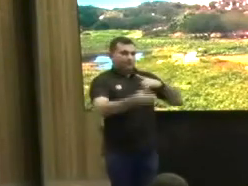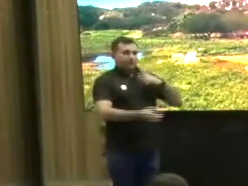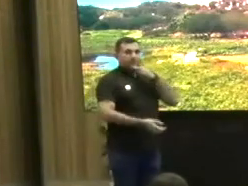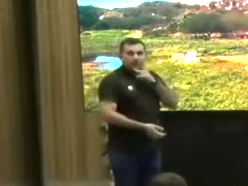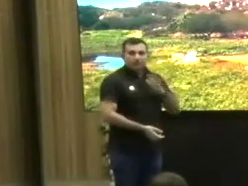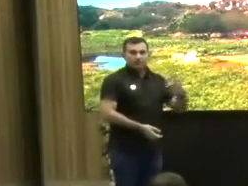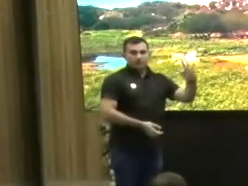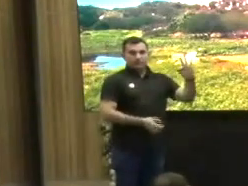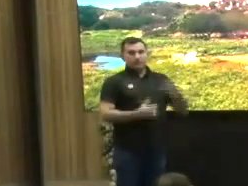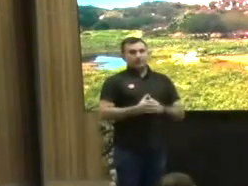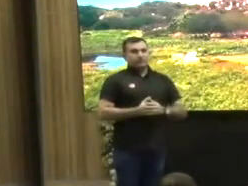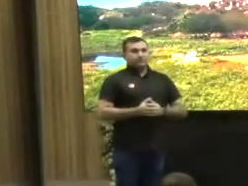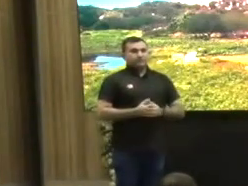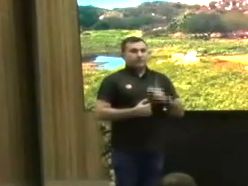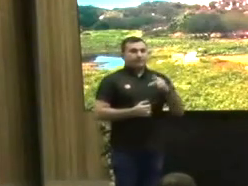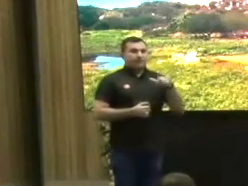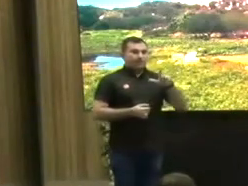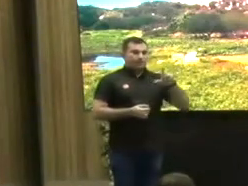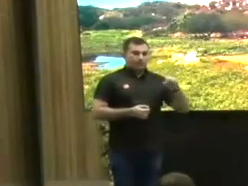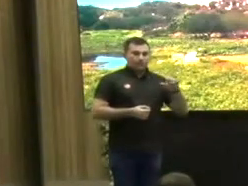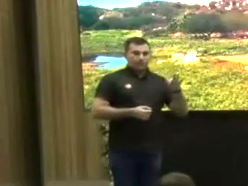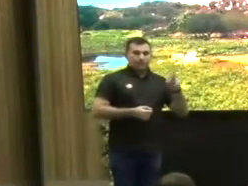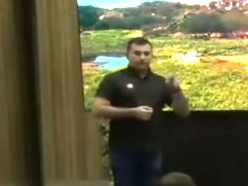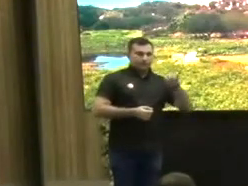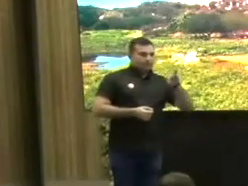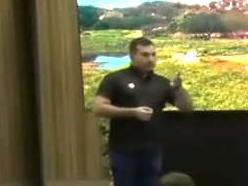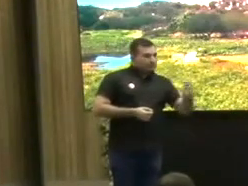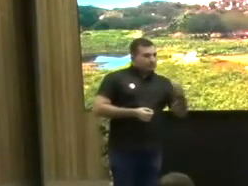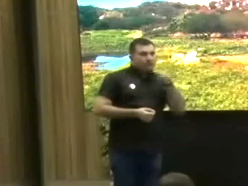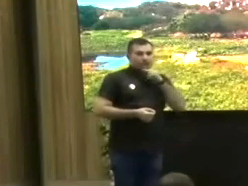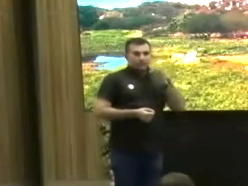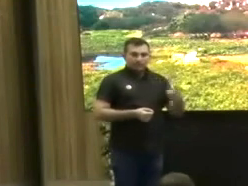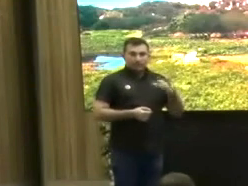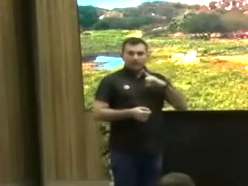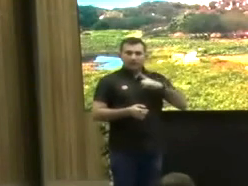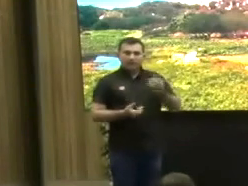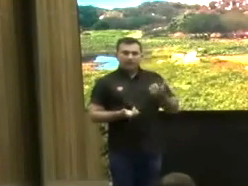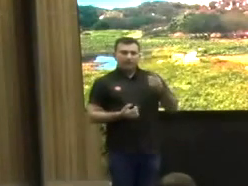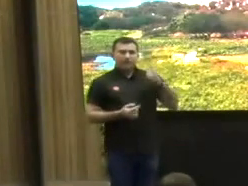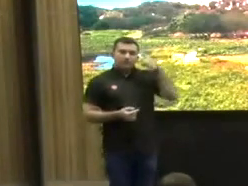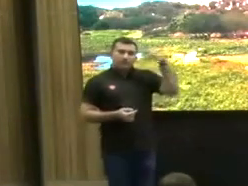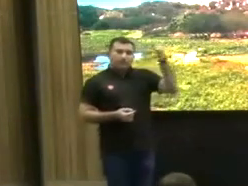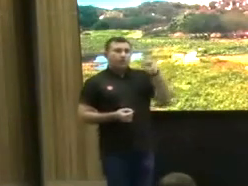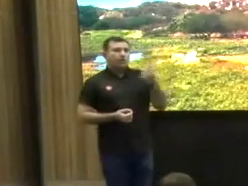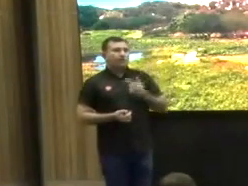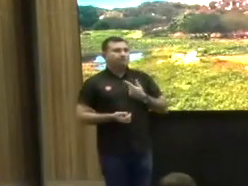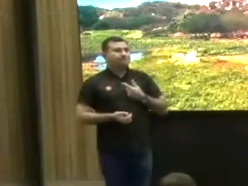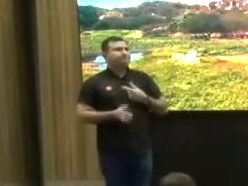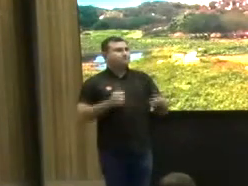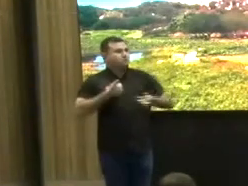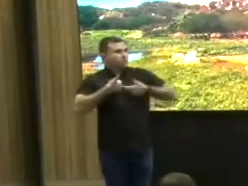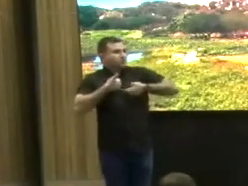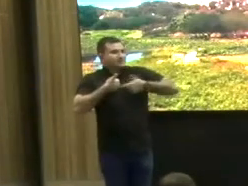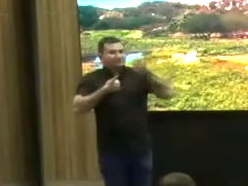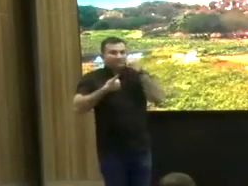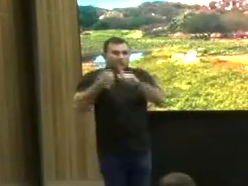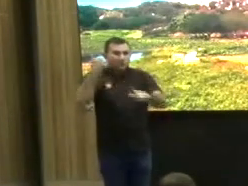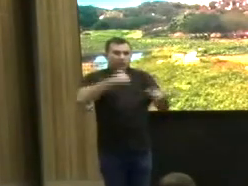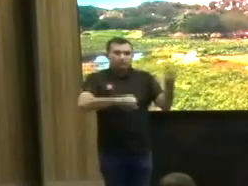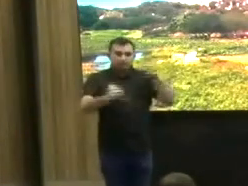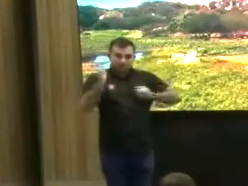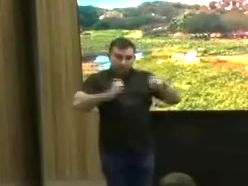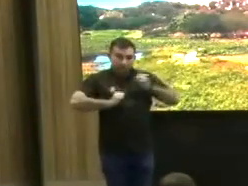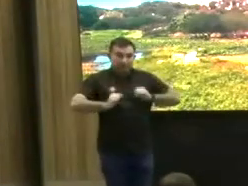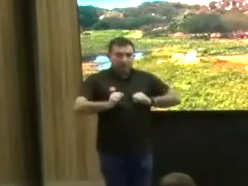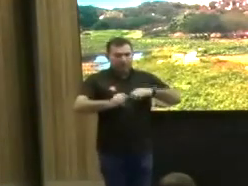E era associada a uma ideia relativamente otimista de um